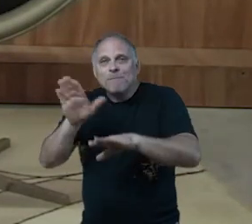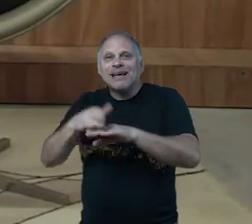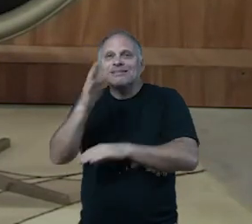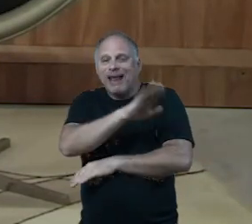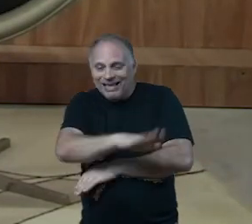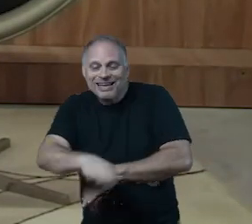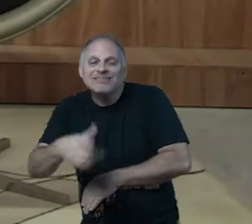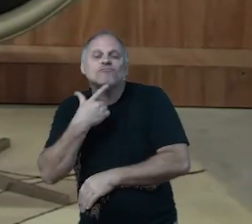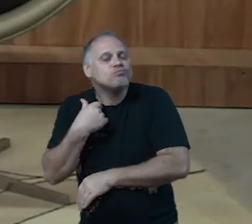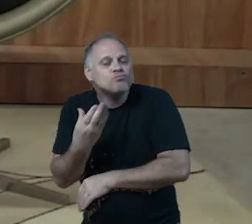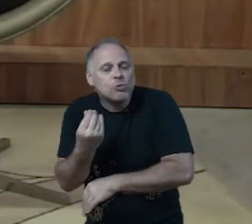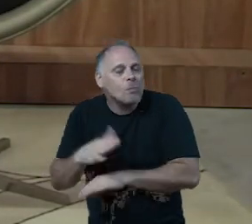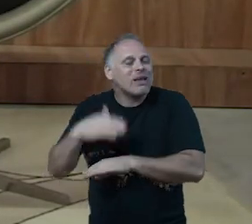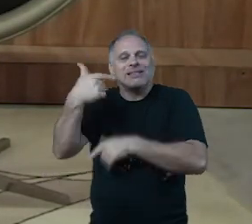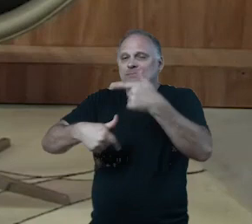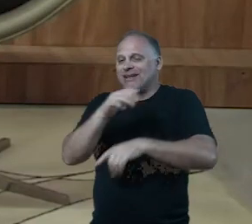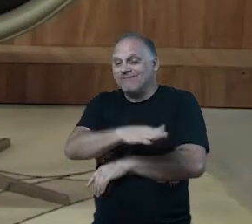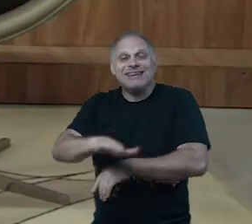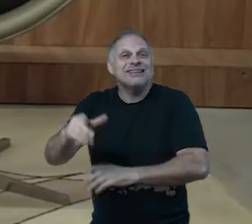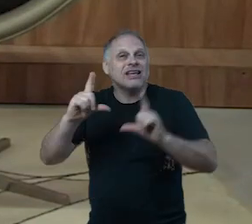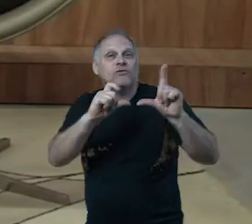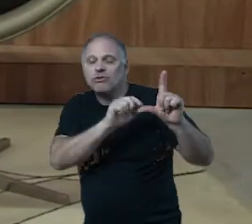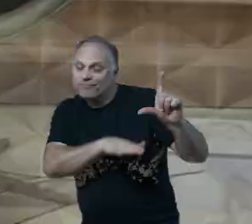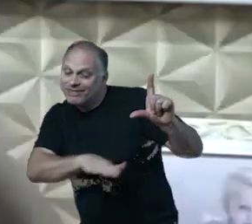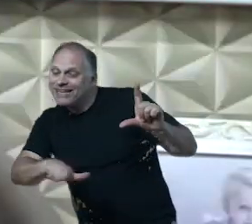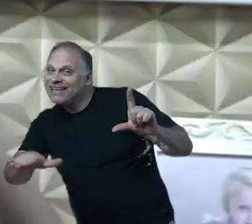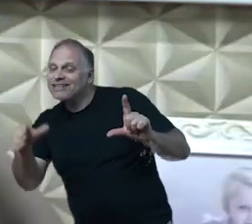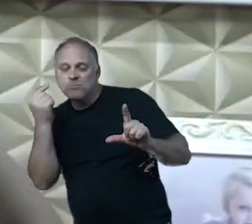sempre gostei muito, assim, sempre gostei muito de trabalhar com crianças